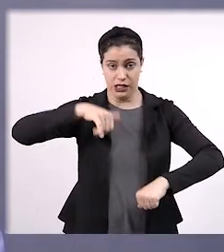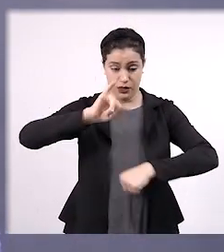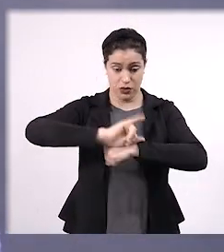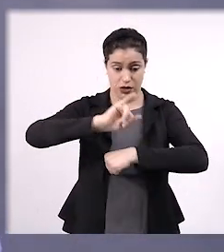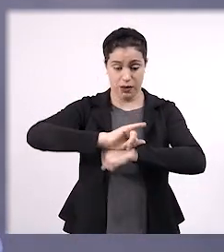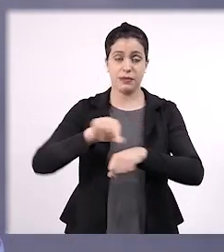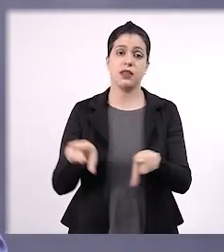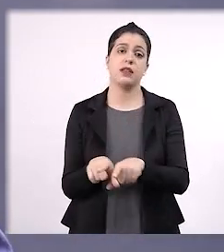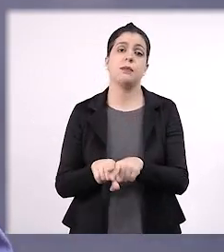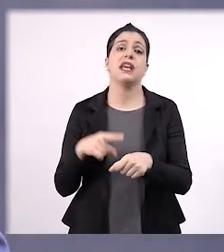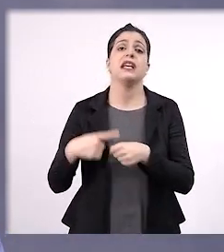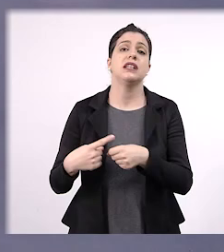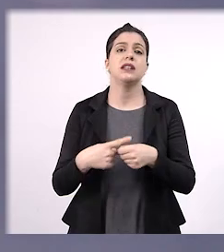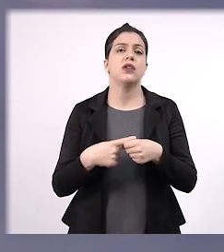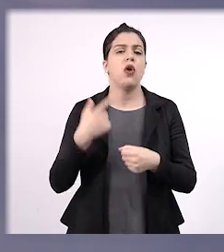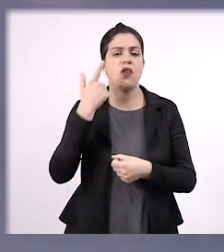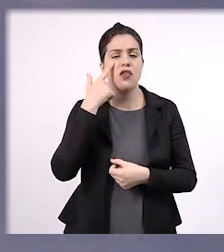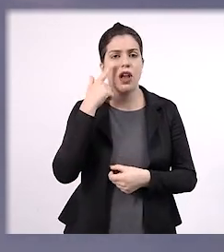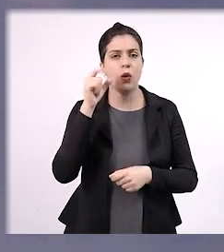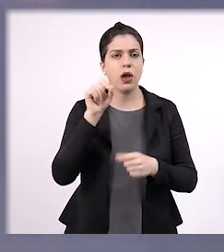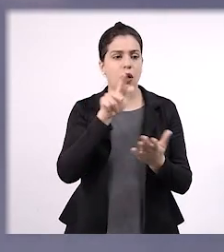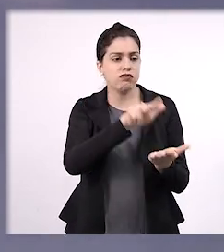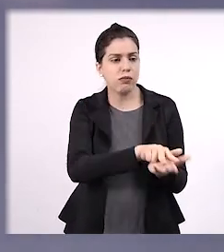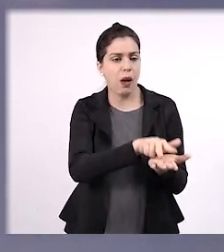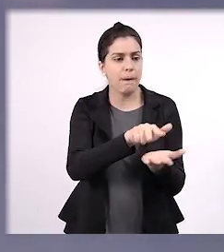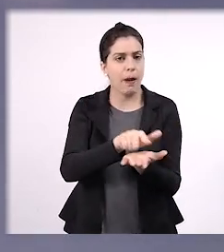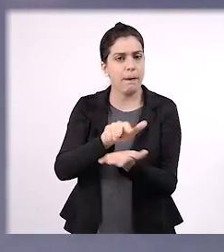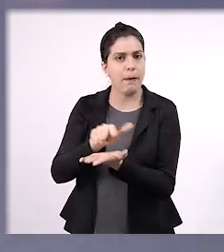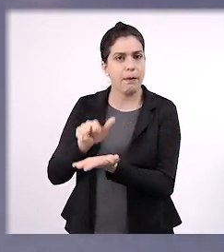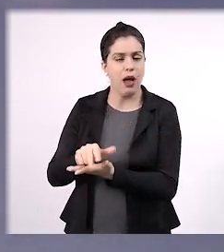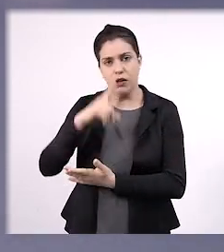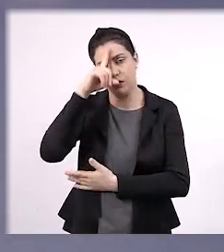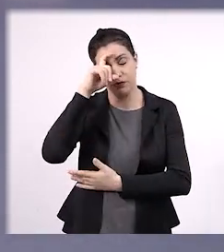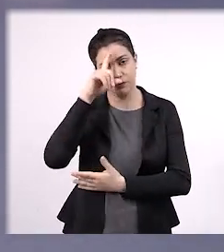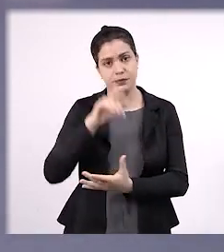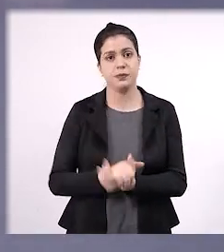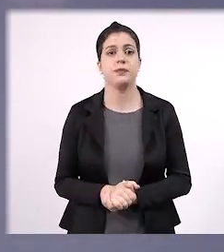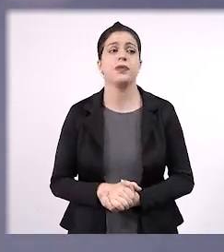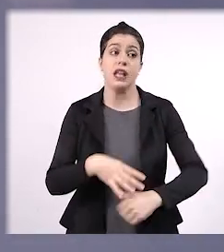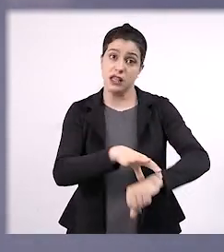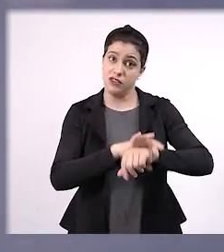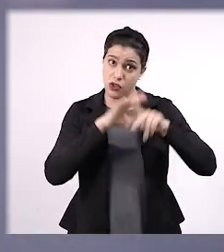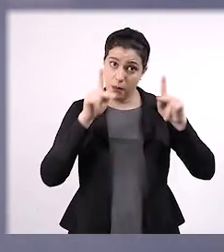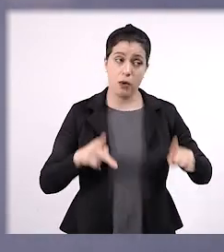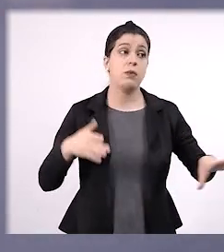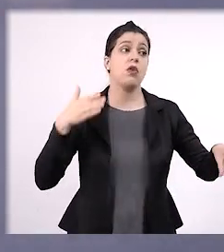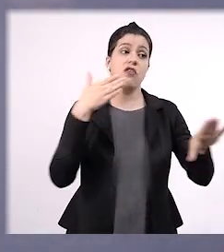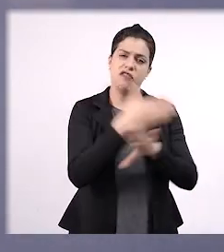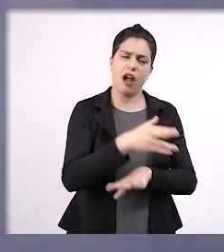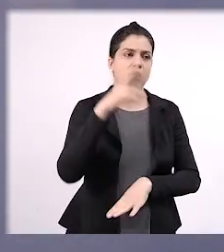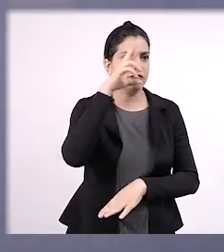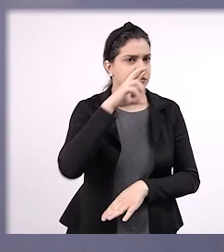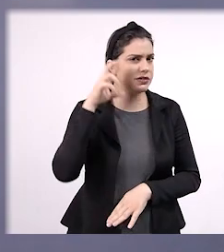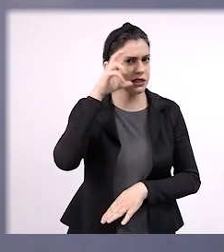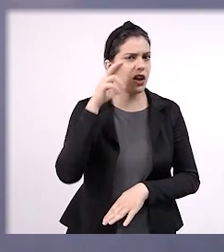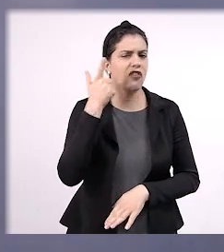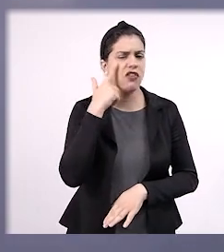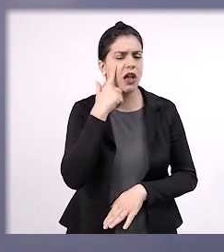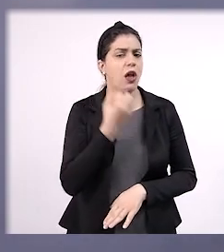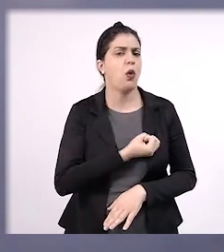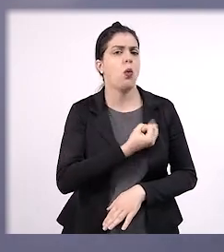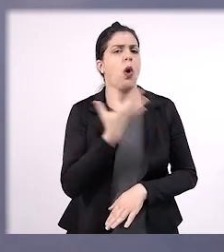Covid-19. Inclusive, está em andamento uma constante análise na capital e no interior